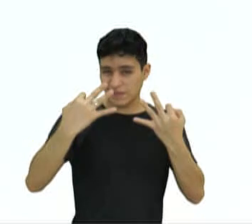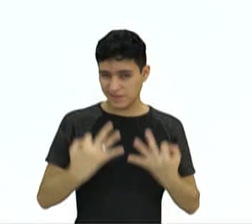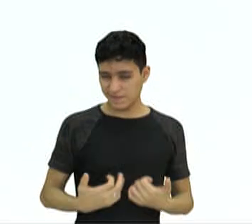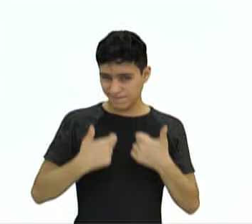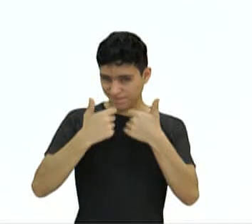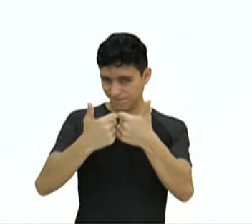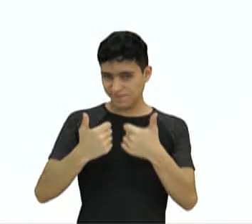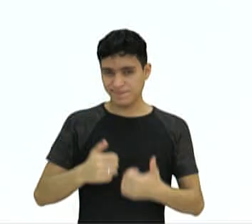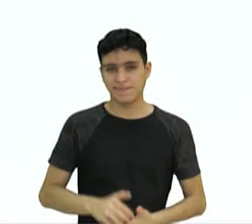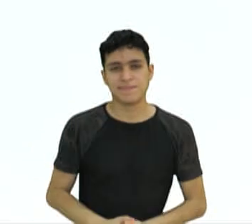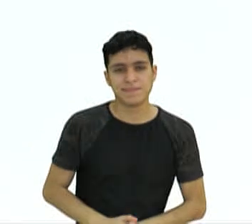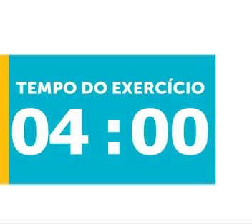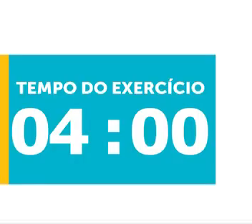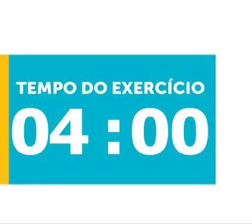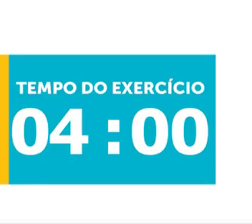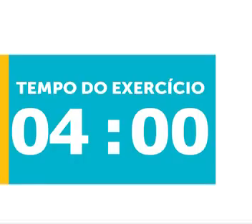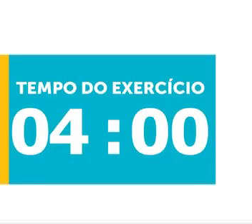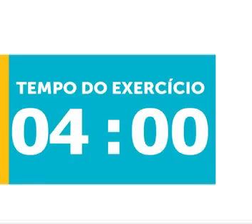bom? Vamos lá.